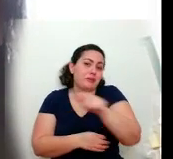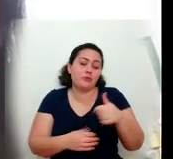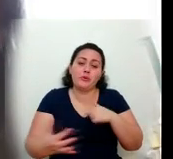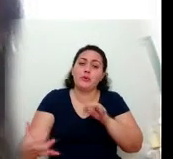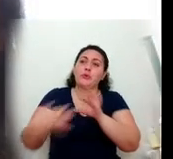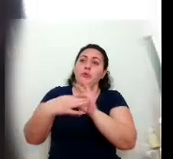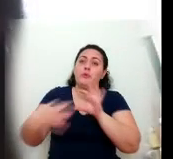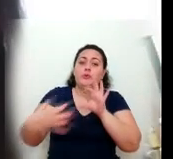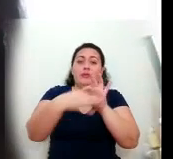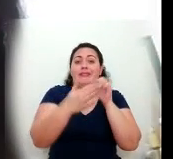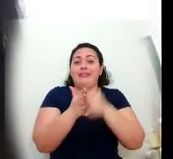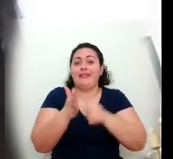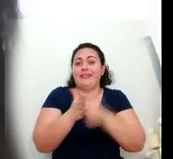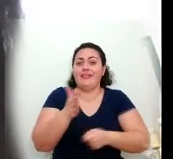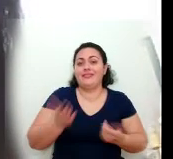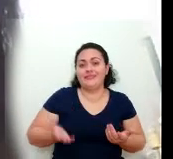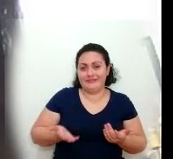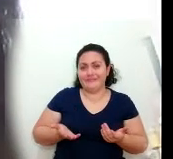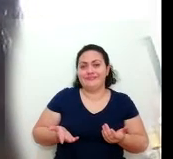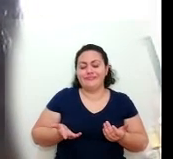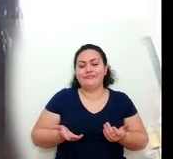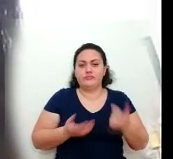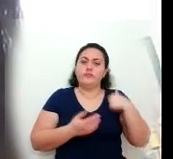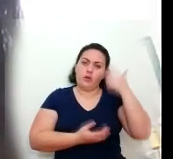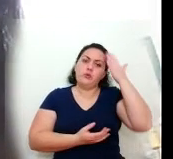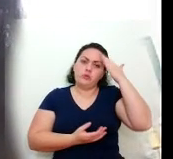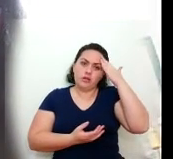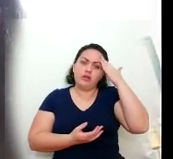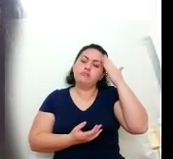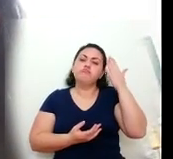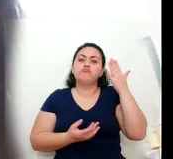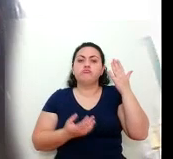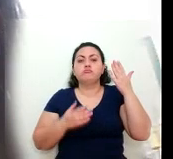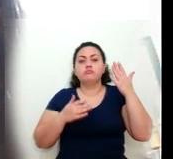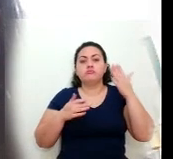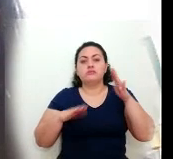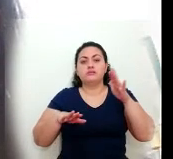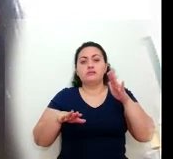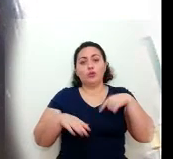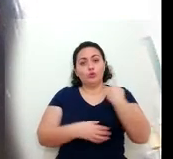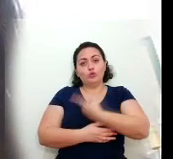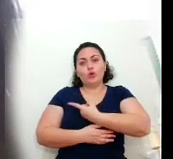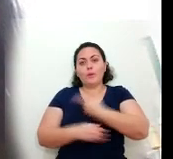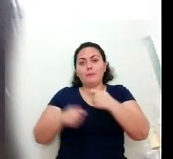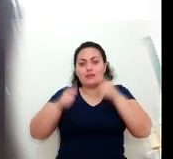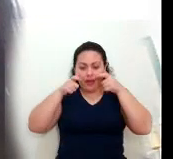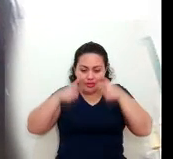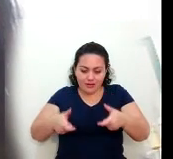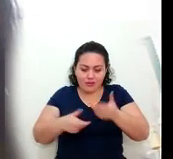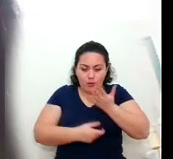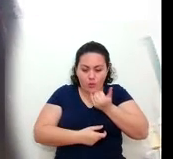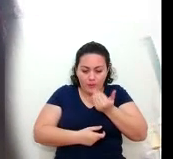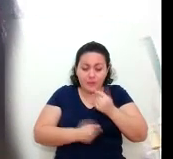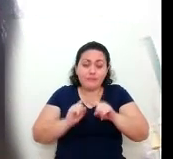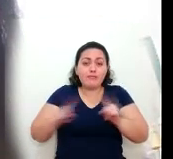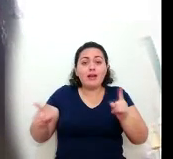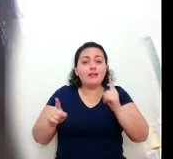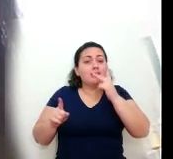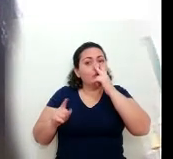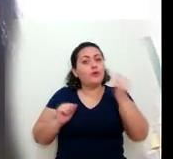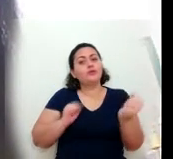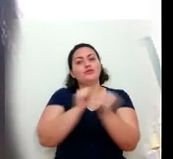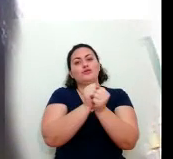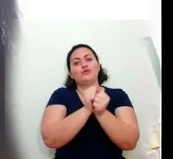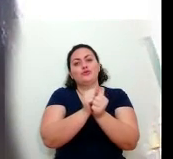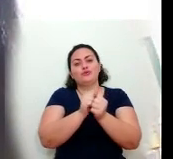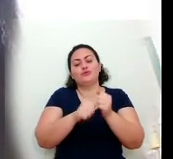momento, né? Mesmo É. a questão de que, né, a gente poder prestar atenção no que está comendo, mas ao mesmo tempo estar junto de